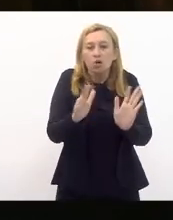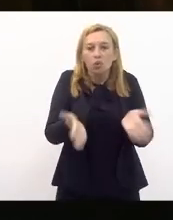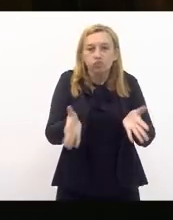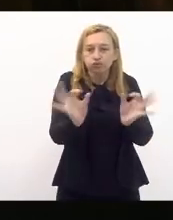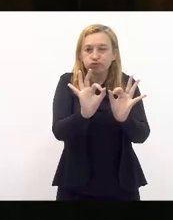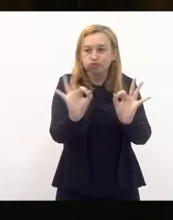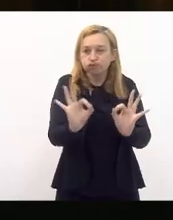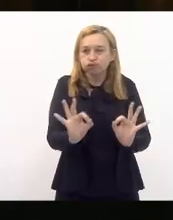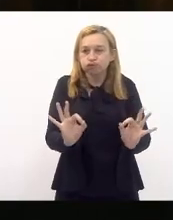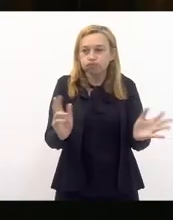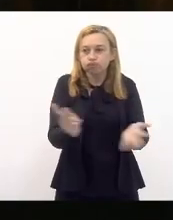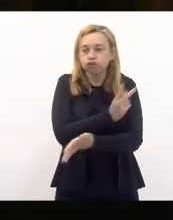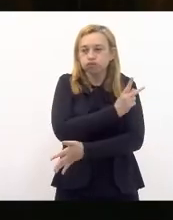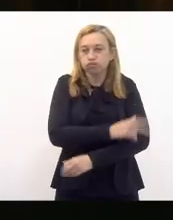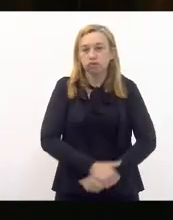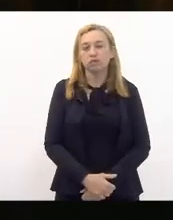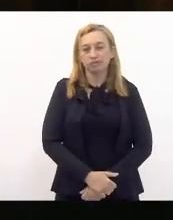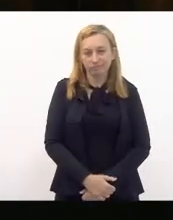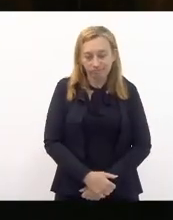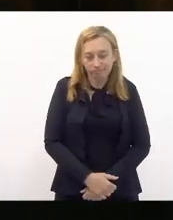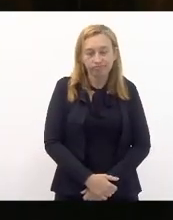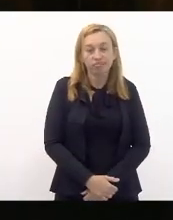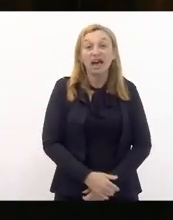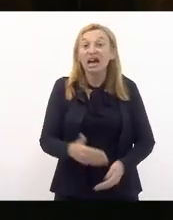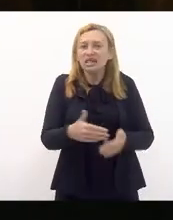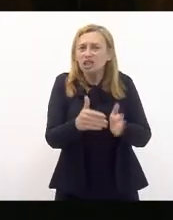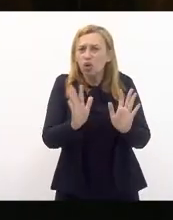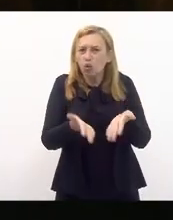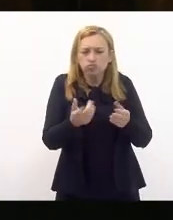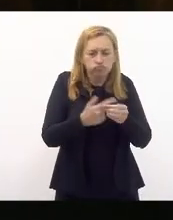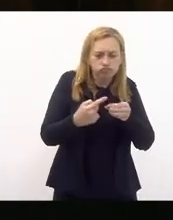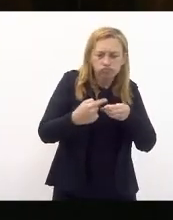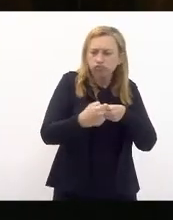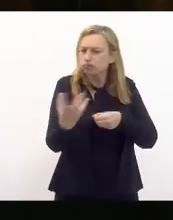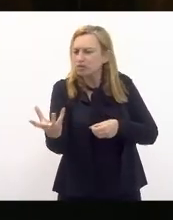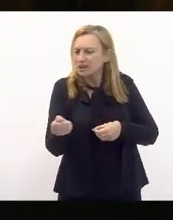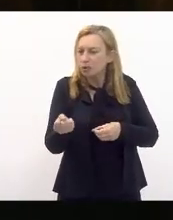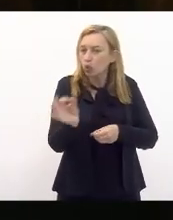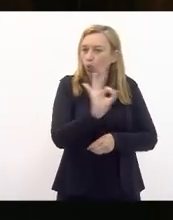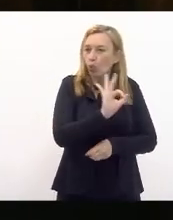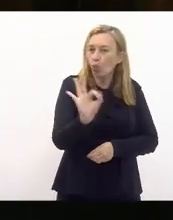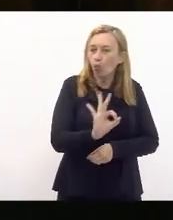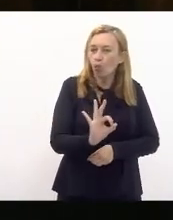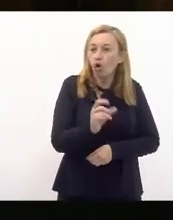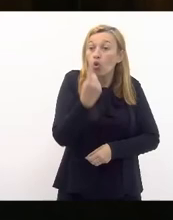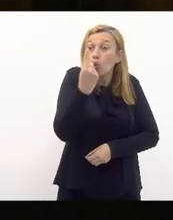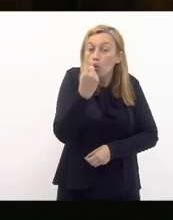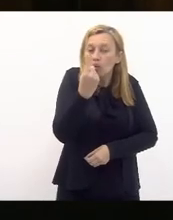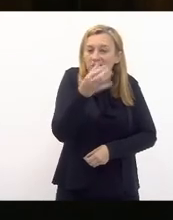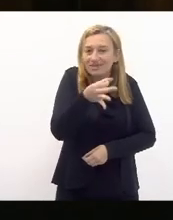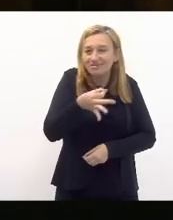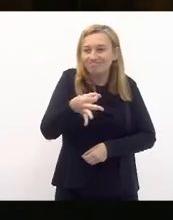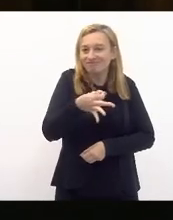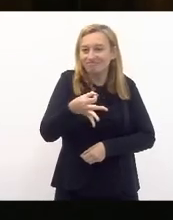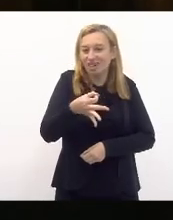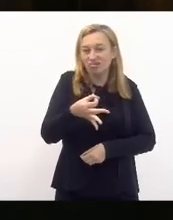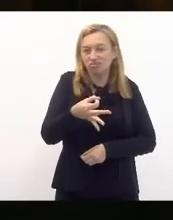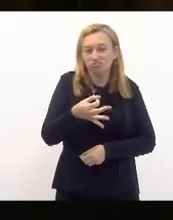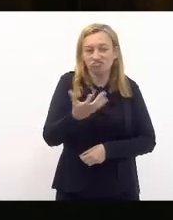hoje nada foi feito senhora Presidente até hoje os municípios não receberam um centavo sequer